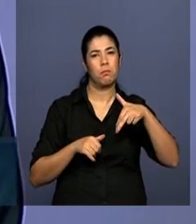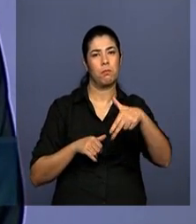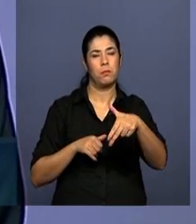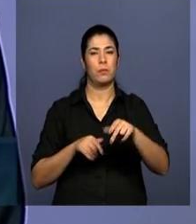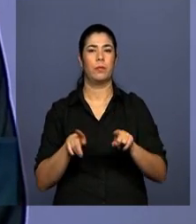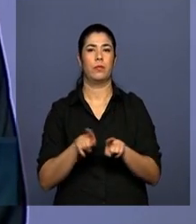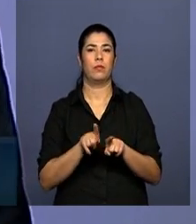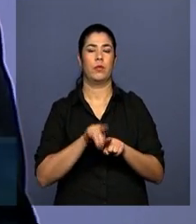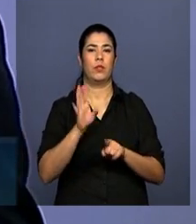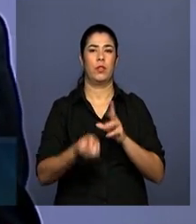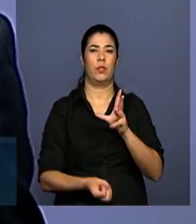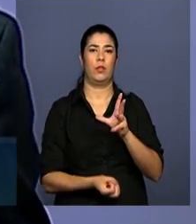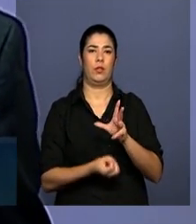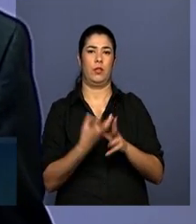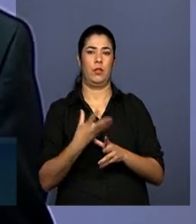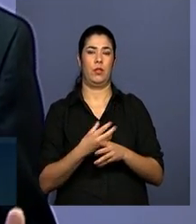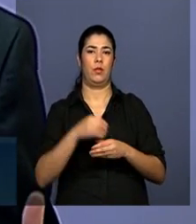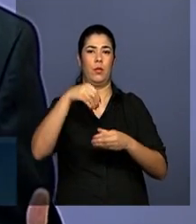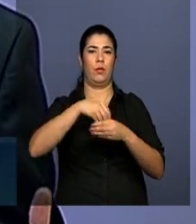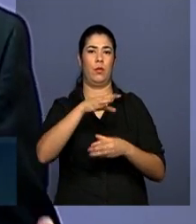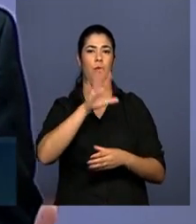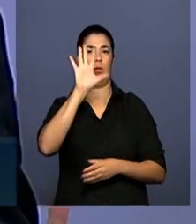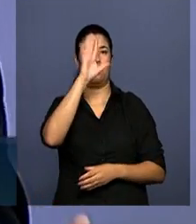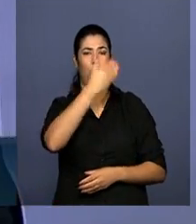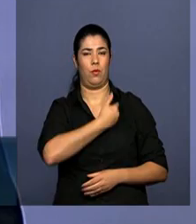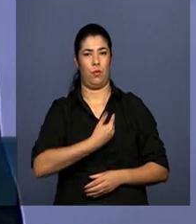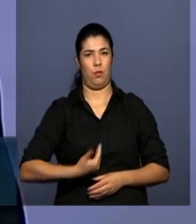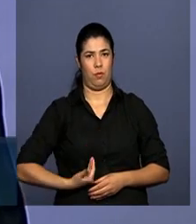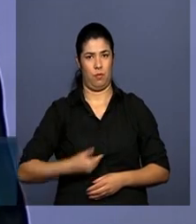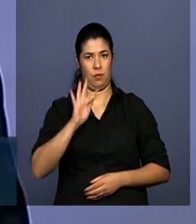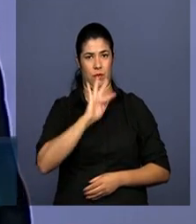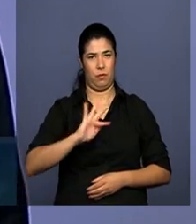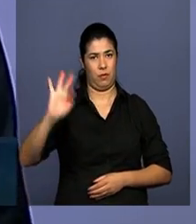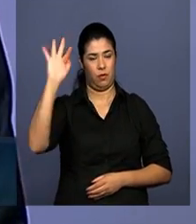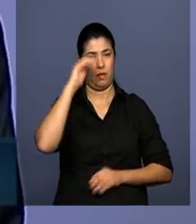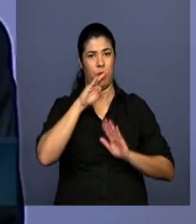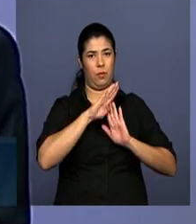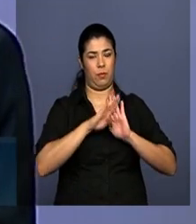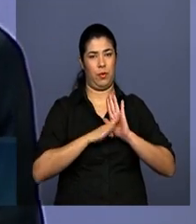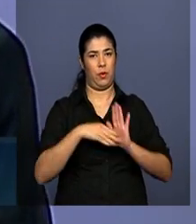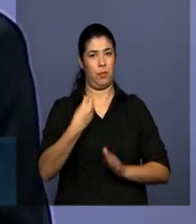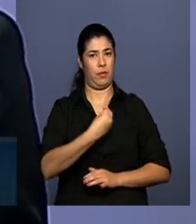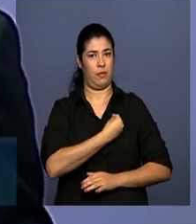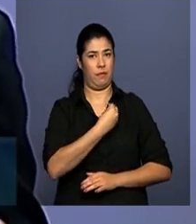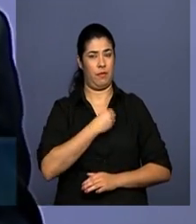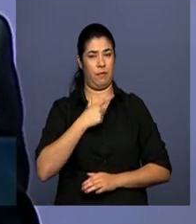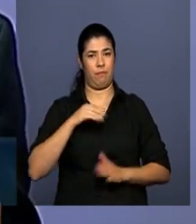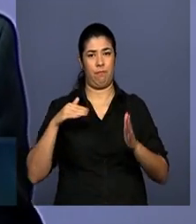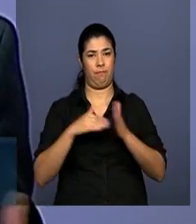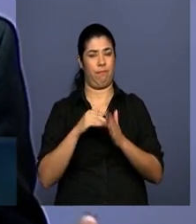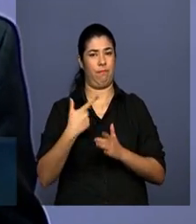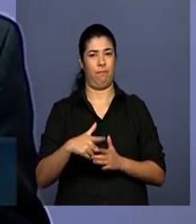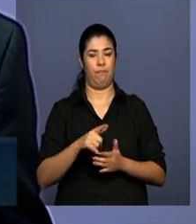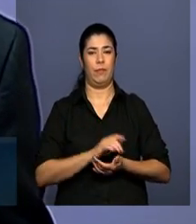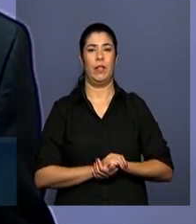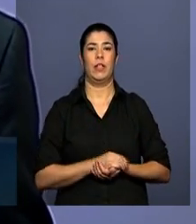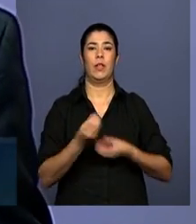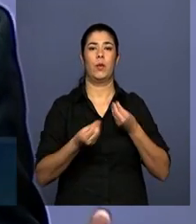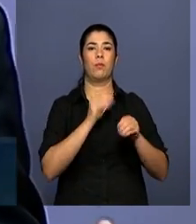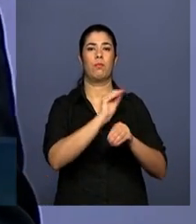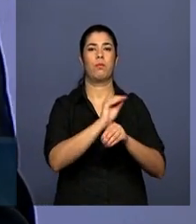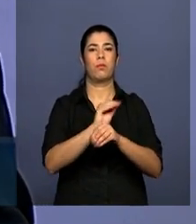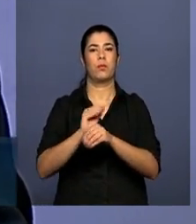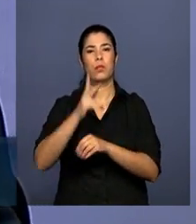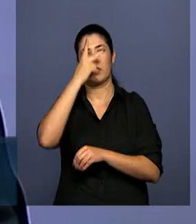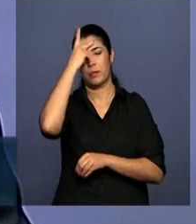Nós criamos, no âmbito do governo federal, o programa Viver Sem Limites. Ele foi um avanço, uma qualificação na atenção, no cuidado